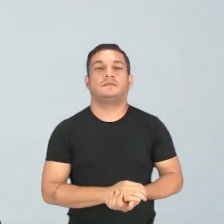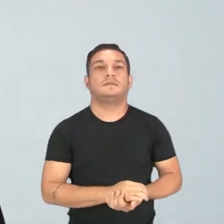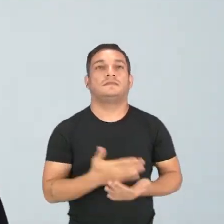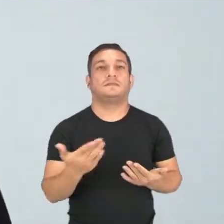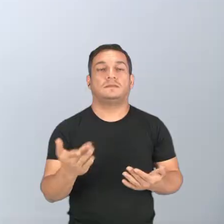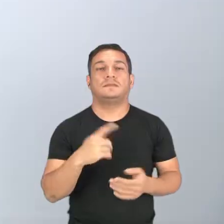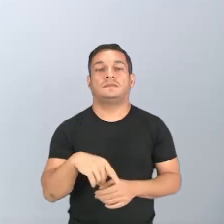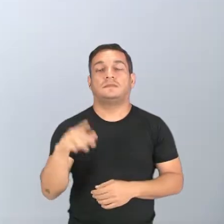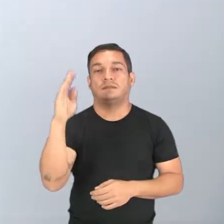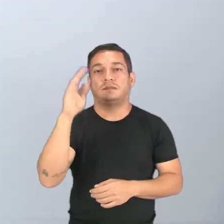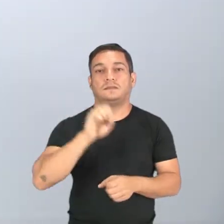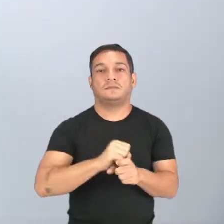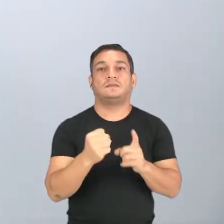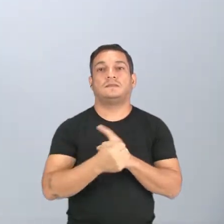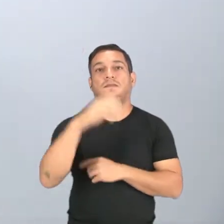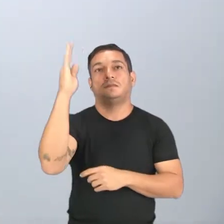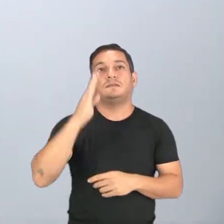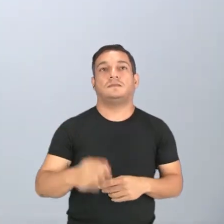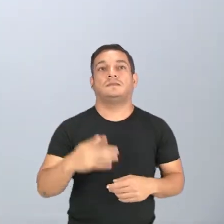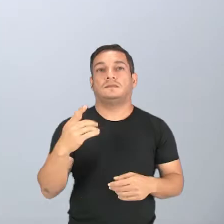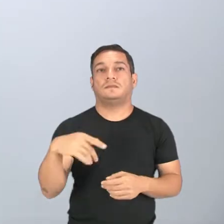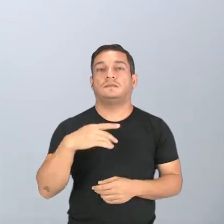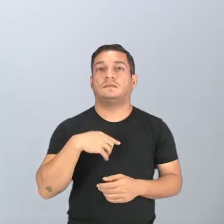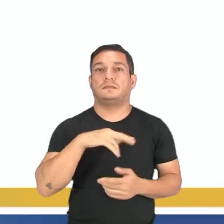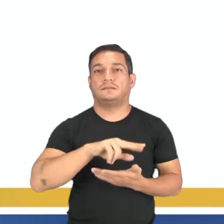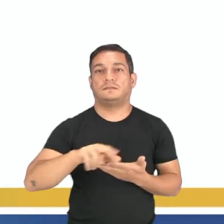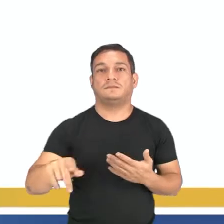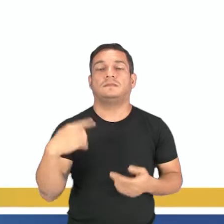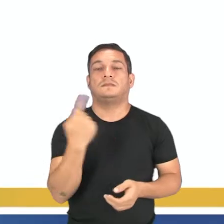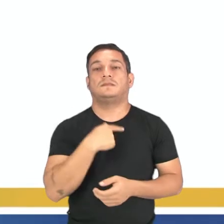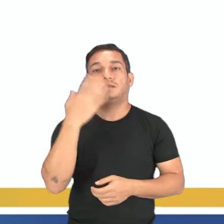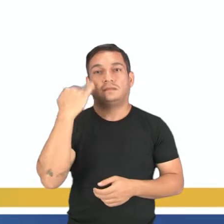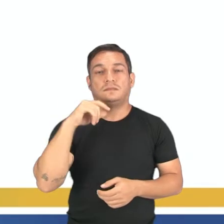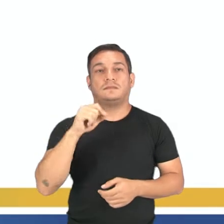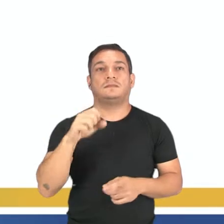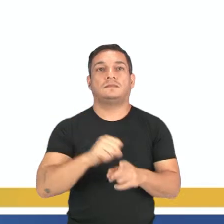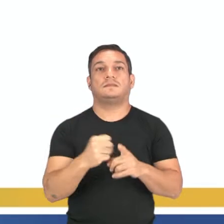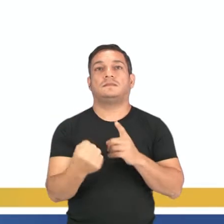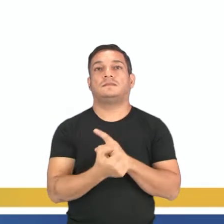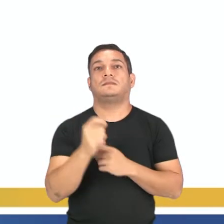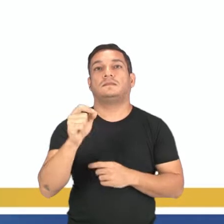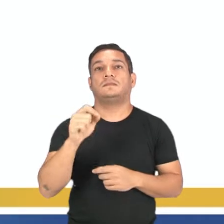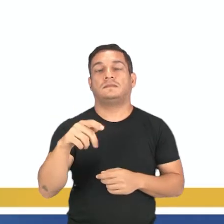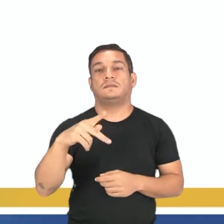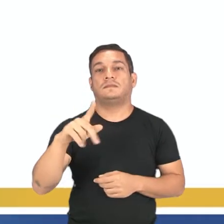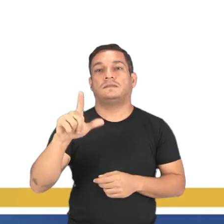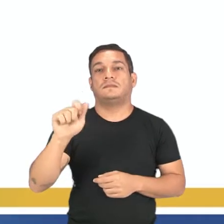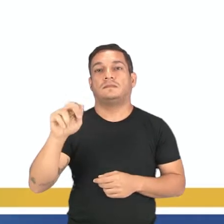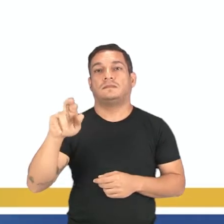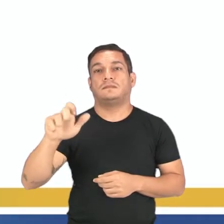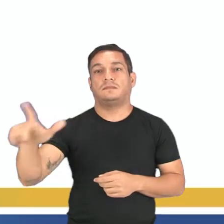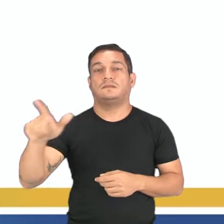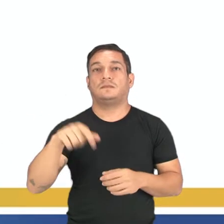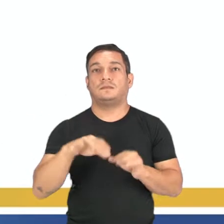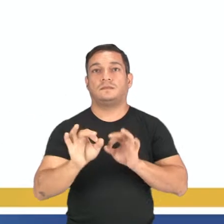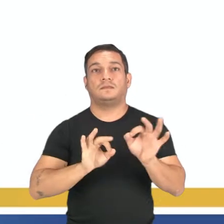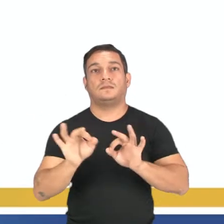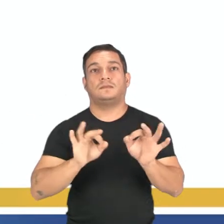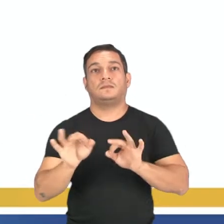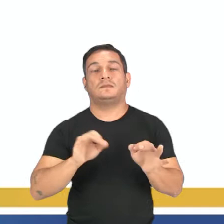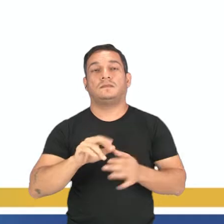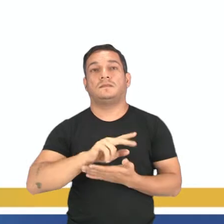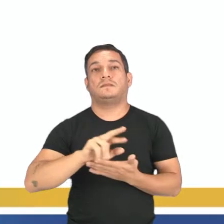Então, vamos falar sobre a sociedade brasileira, que é essa coisa tão múltipla. A gente sabe que a sociedade é plural, ou seja, ela é formada